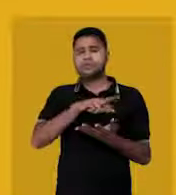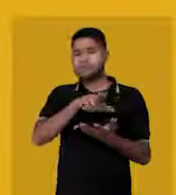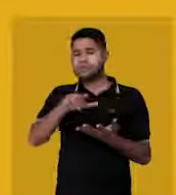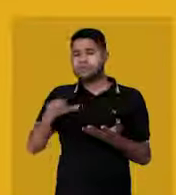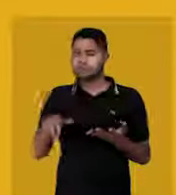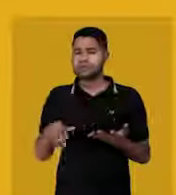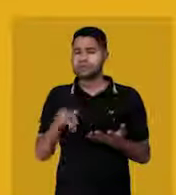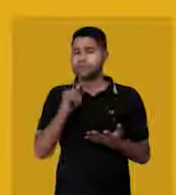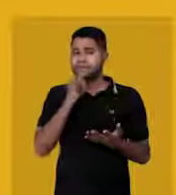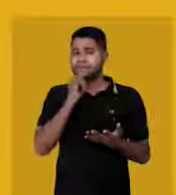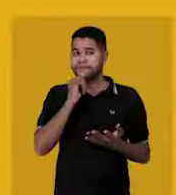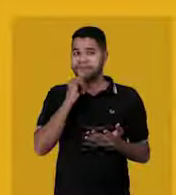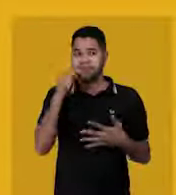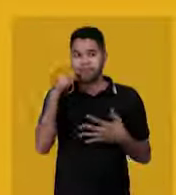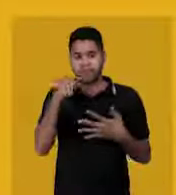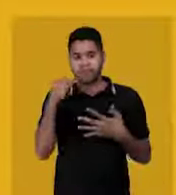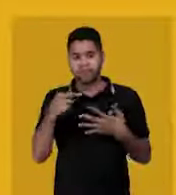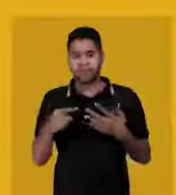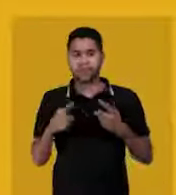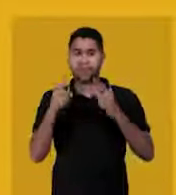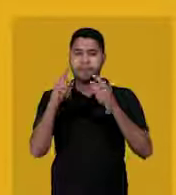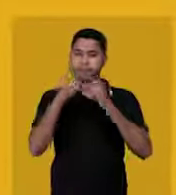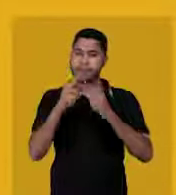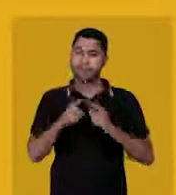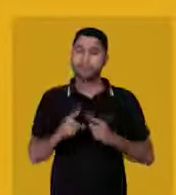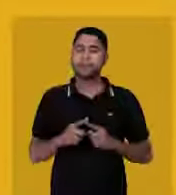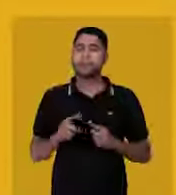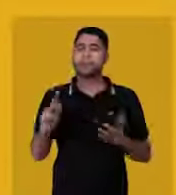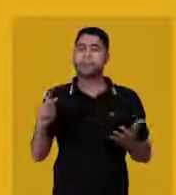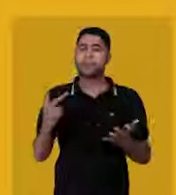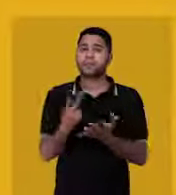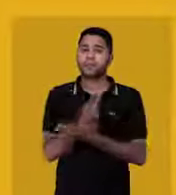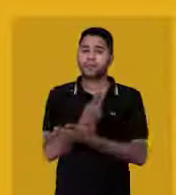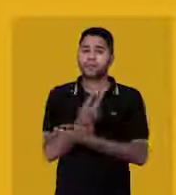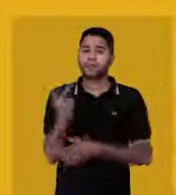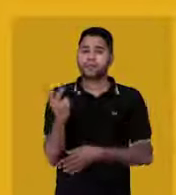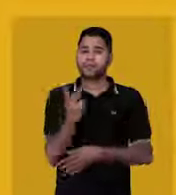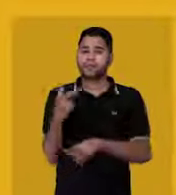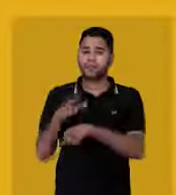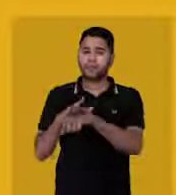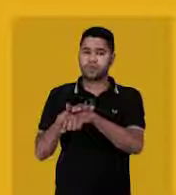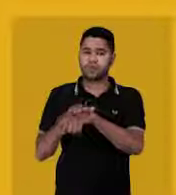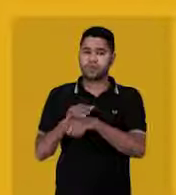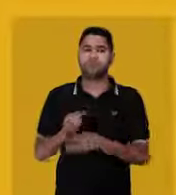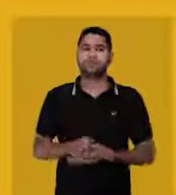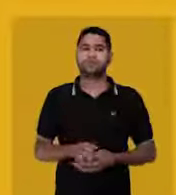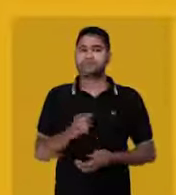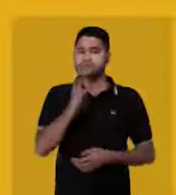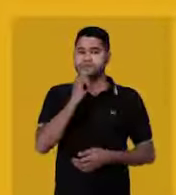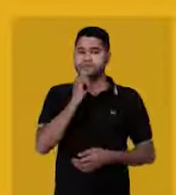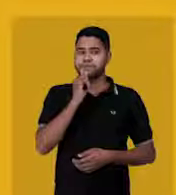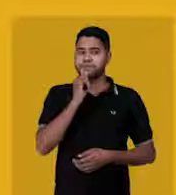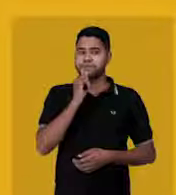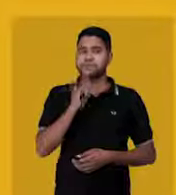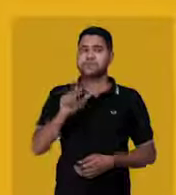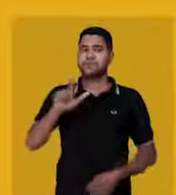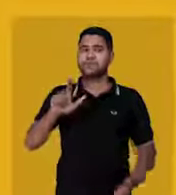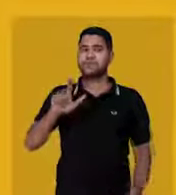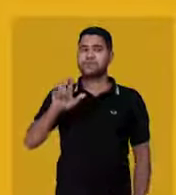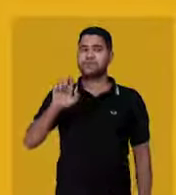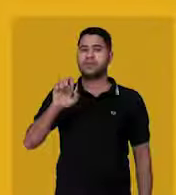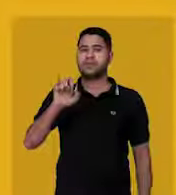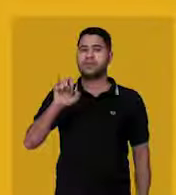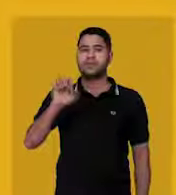temos muitas espécies de leishmanias que causam essas duas doenças. Então, como exemplo de